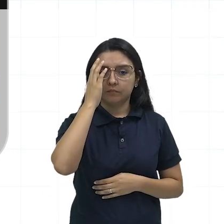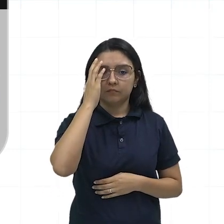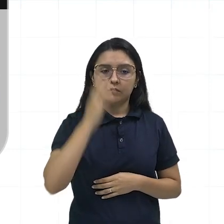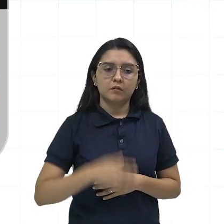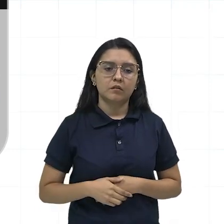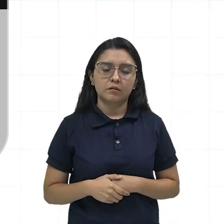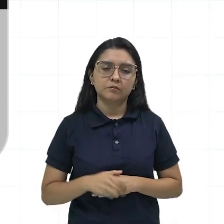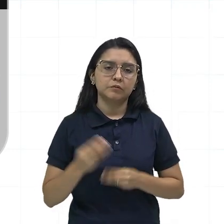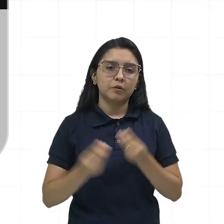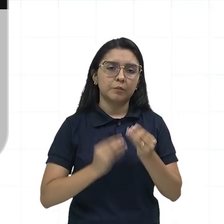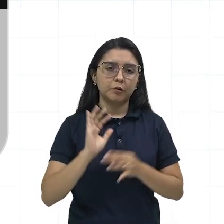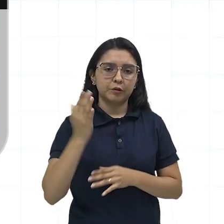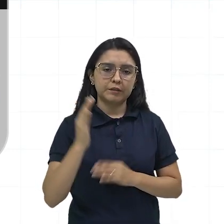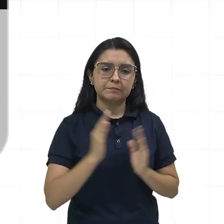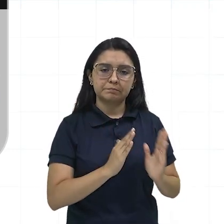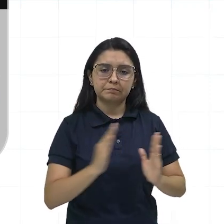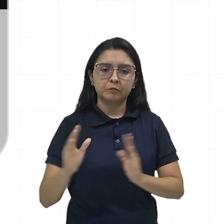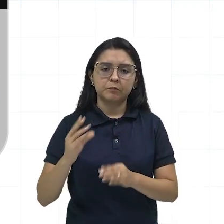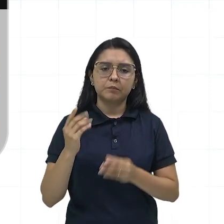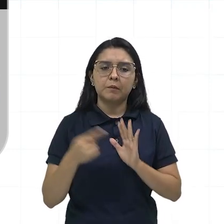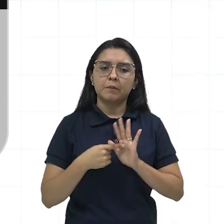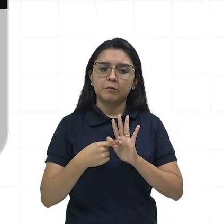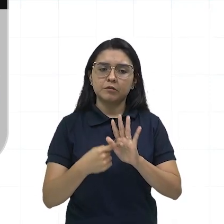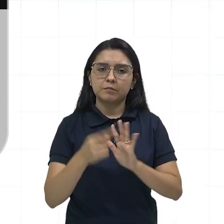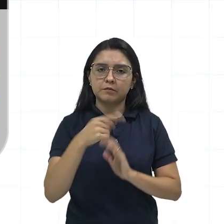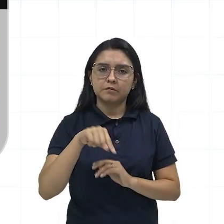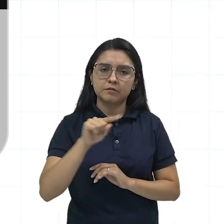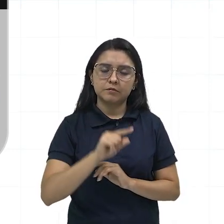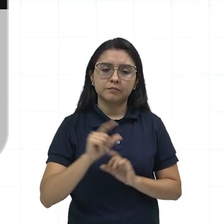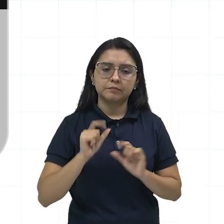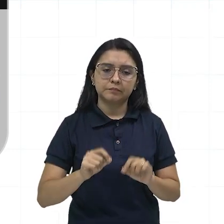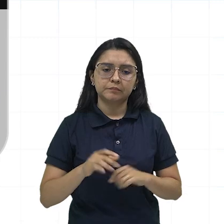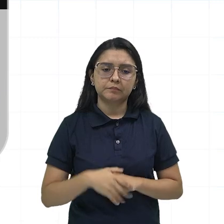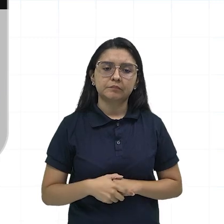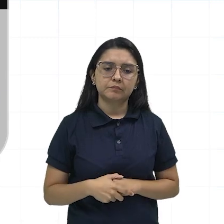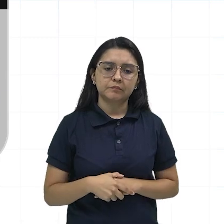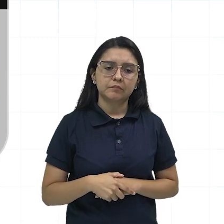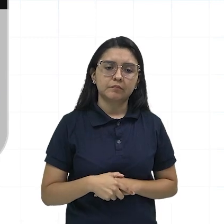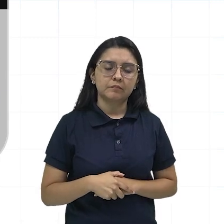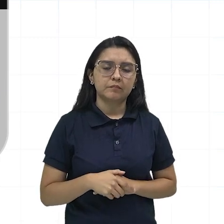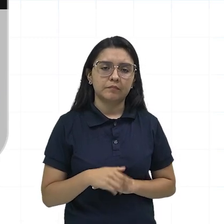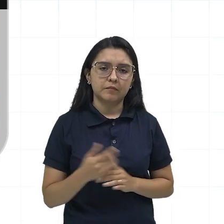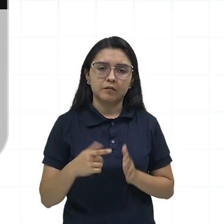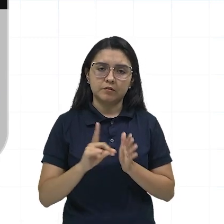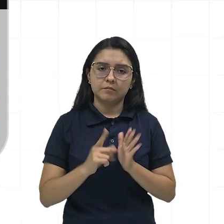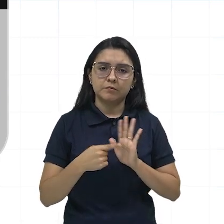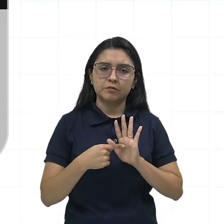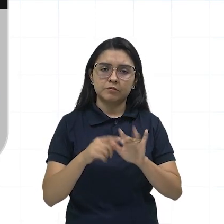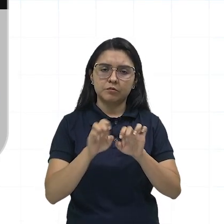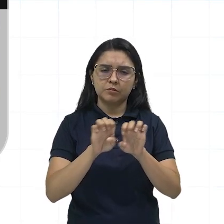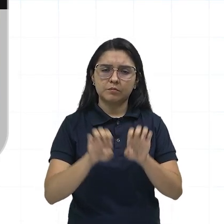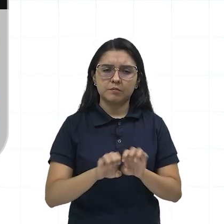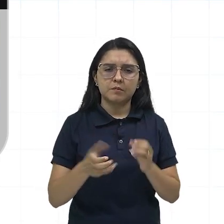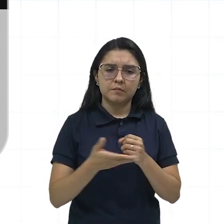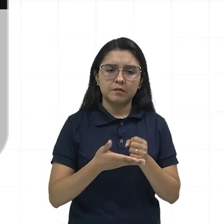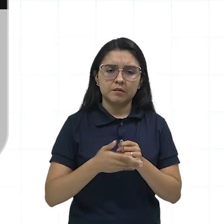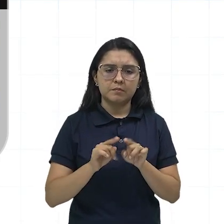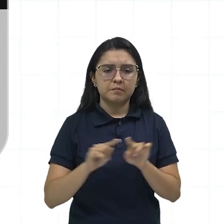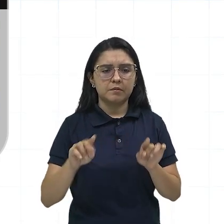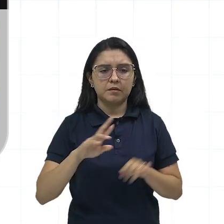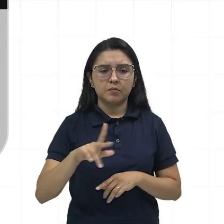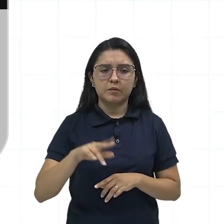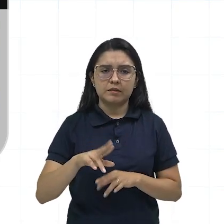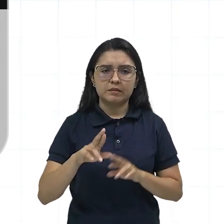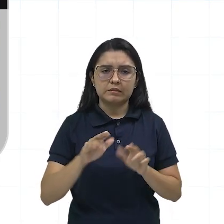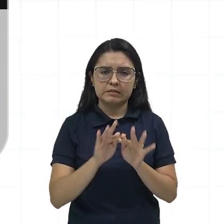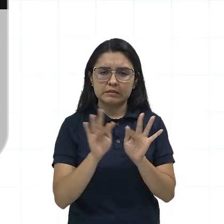esse funcionamento para mostrar para vocês que ali é um esquema básico, mas não é tão simples